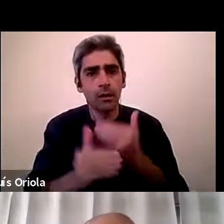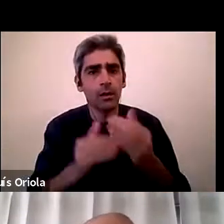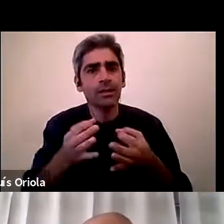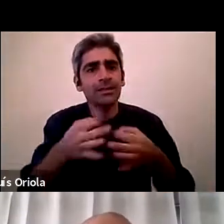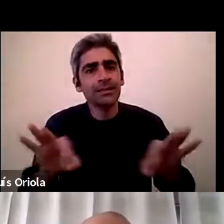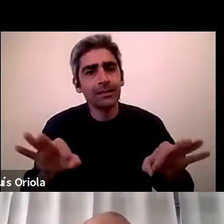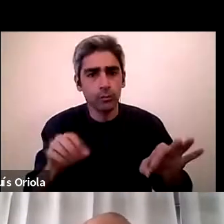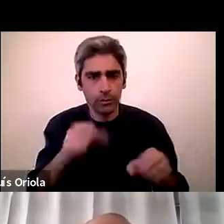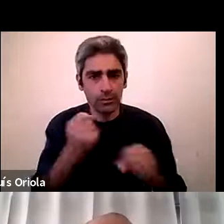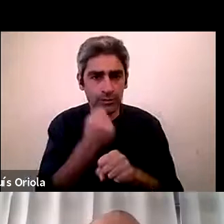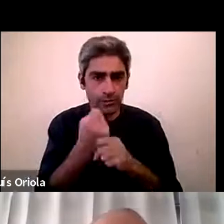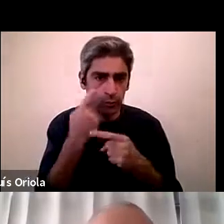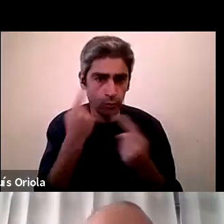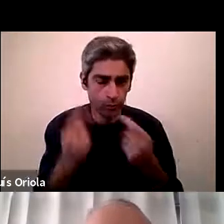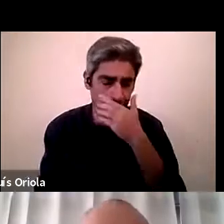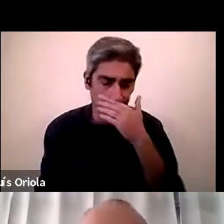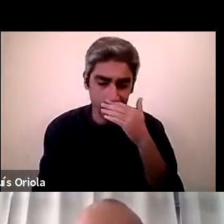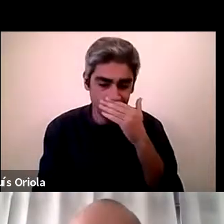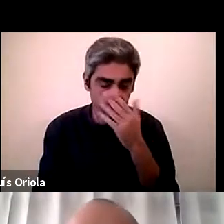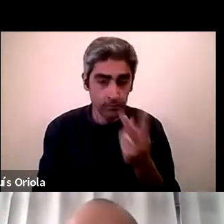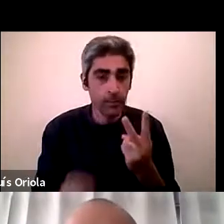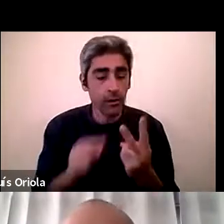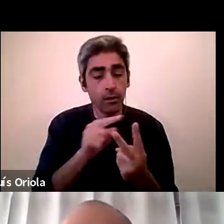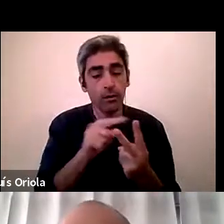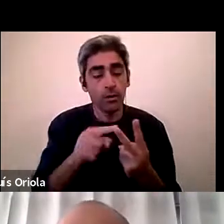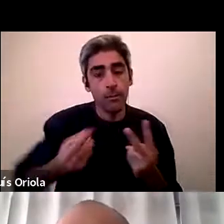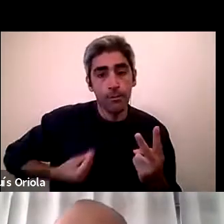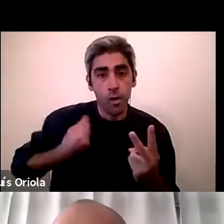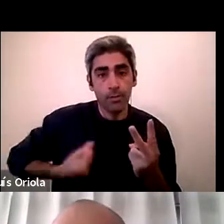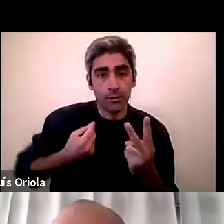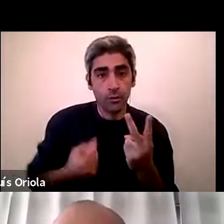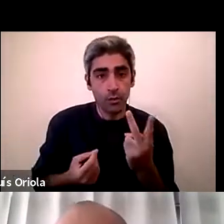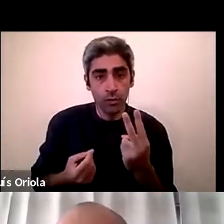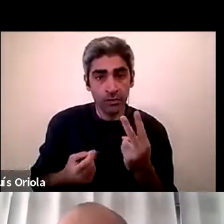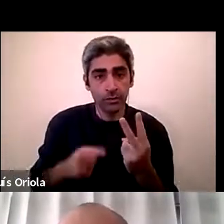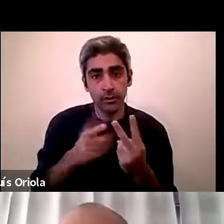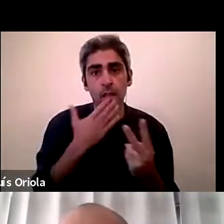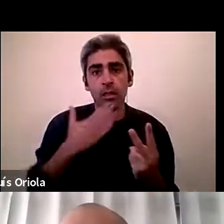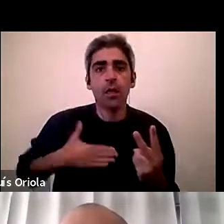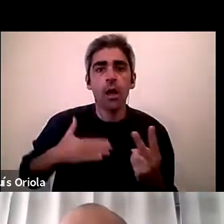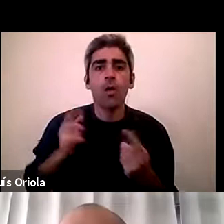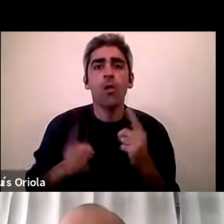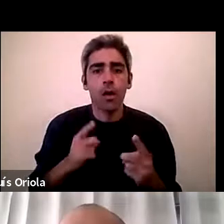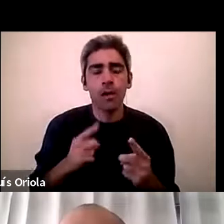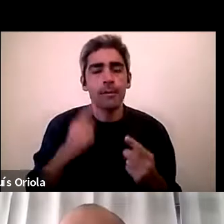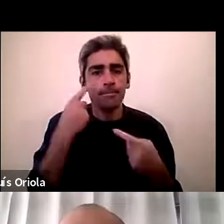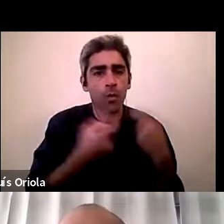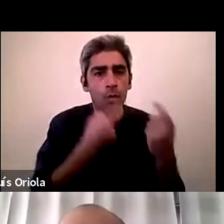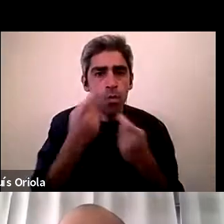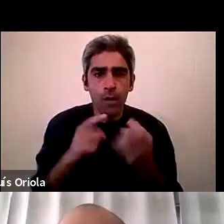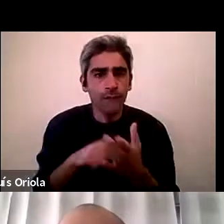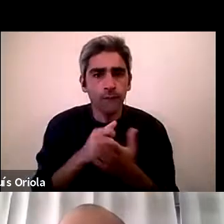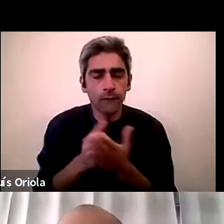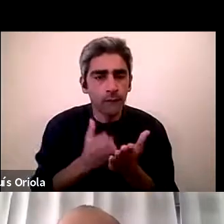públicos. E, no fundo, estas duas preocupações trazem-nos para procuras constantes